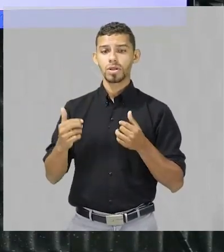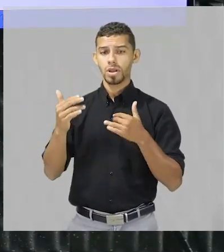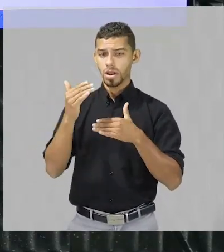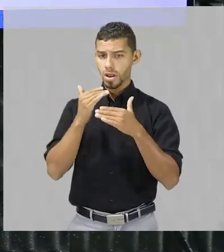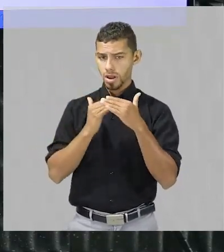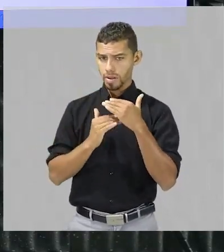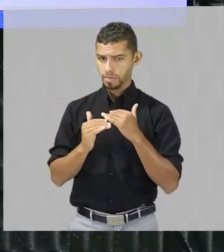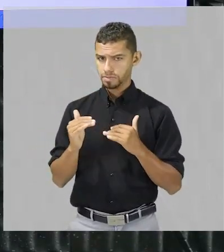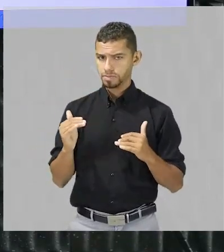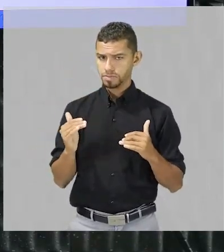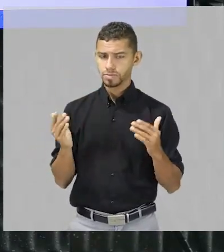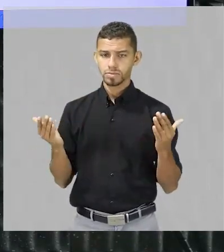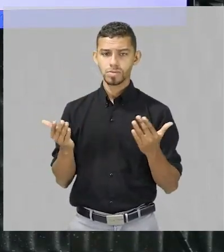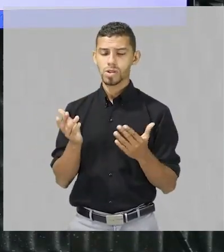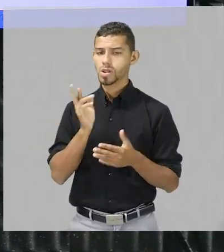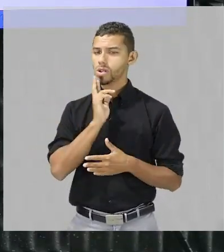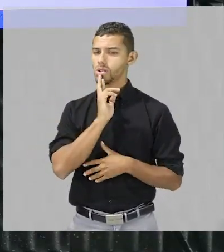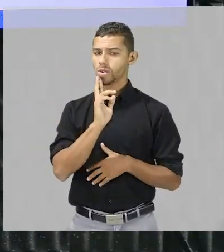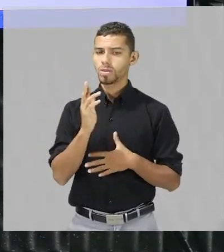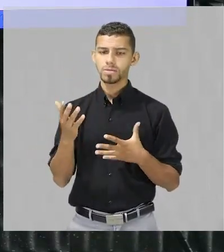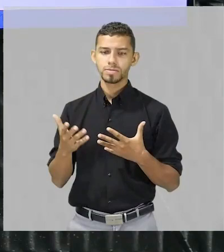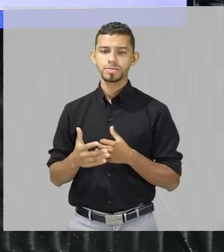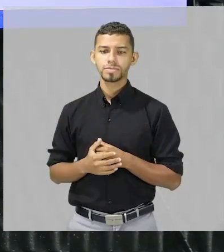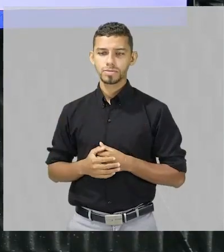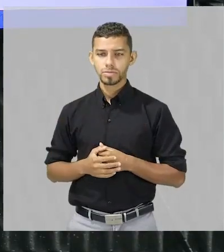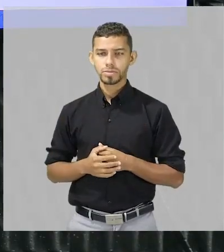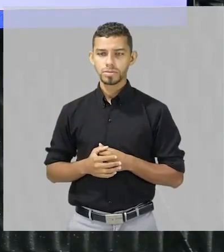olha só a nossa resolução.